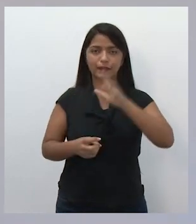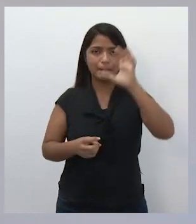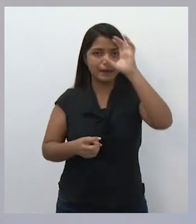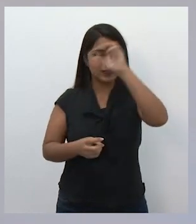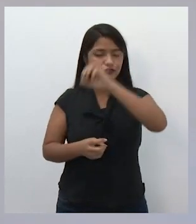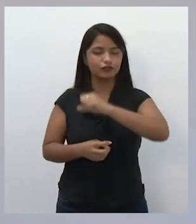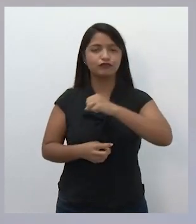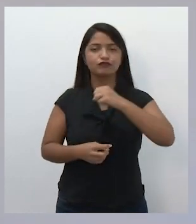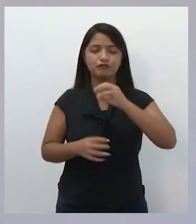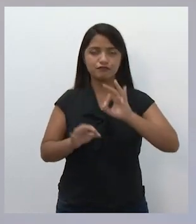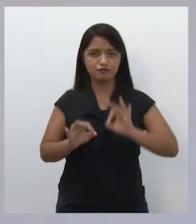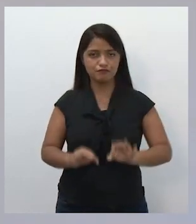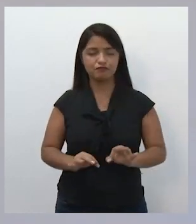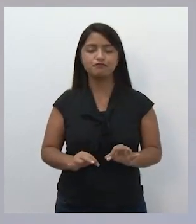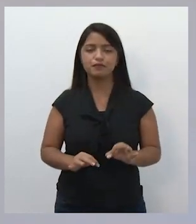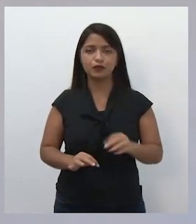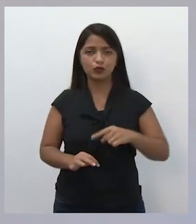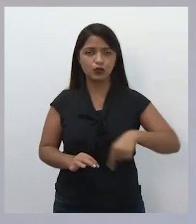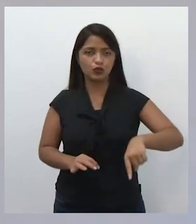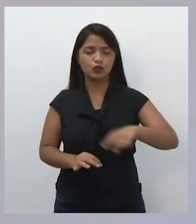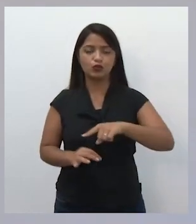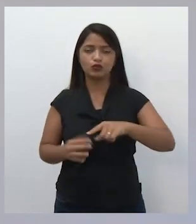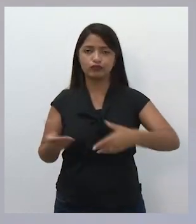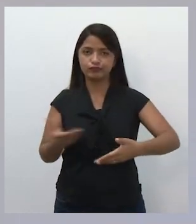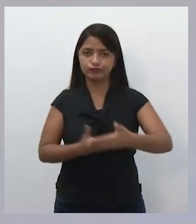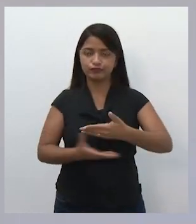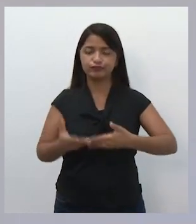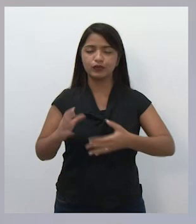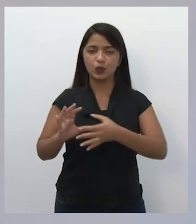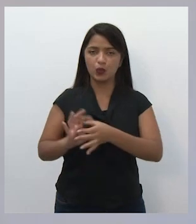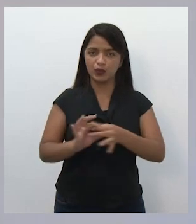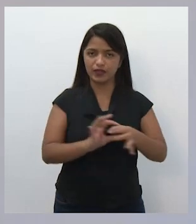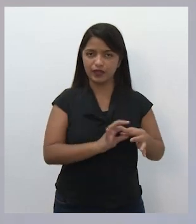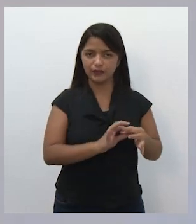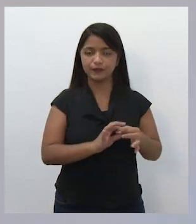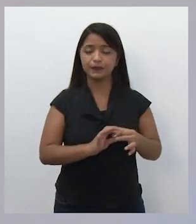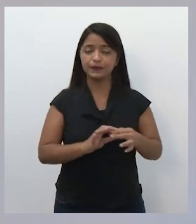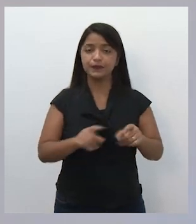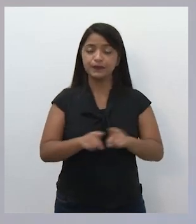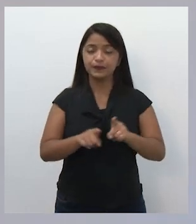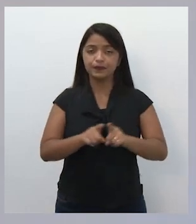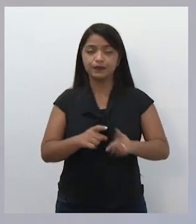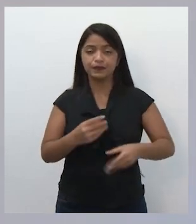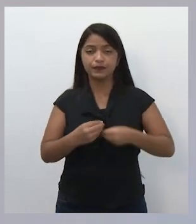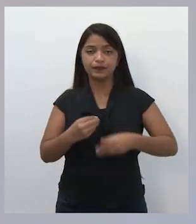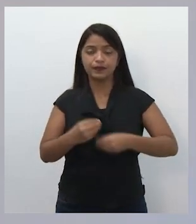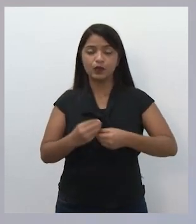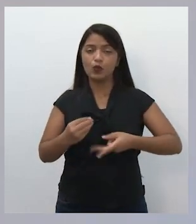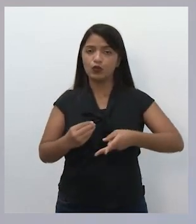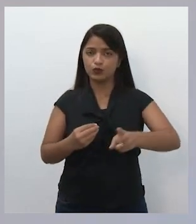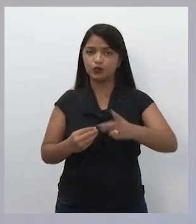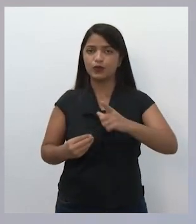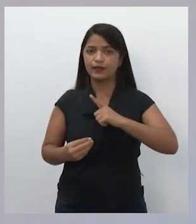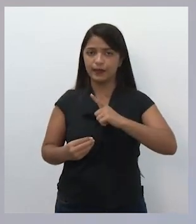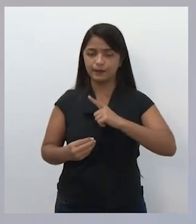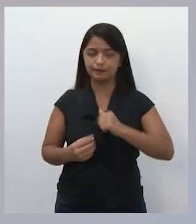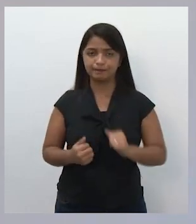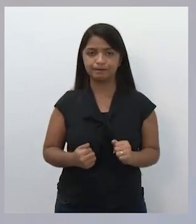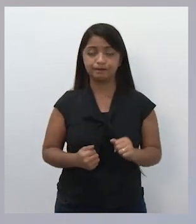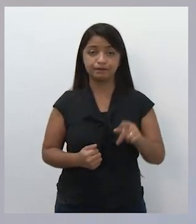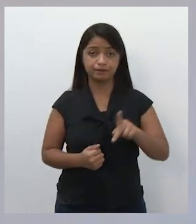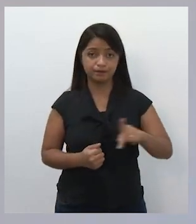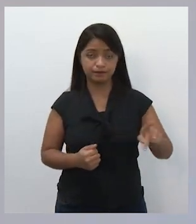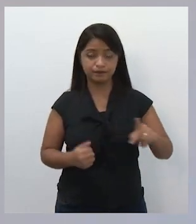espiral, ela acontece de uma maneira contextualizada e tem uma continuidade. O professor e o estudante vão